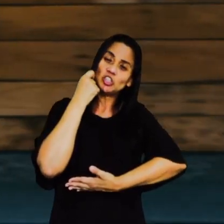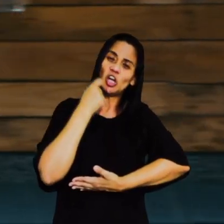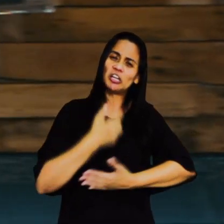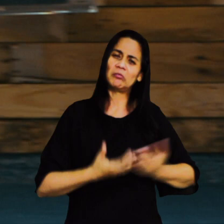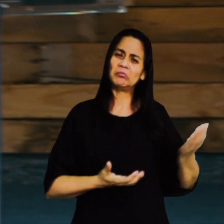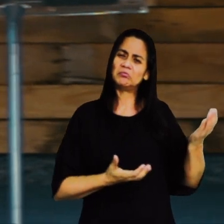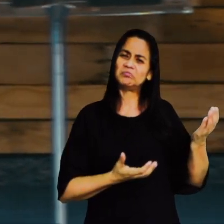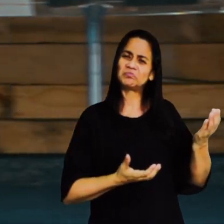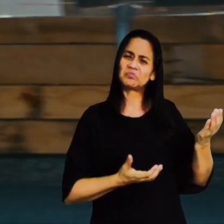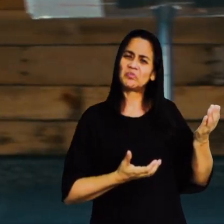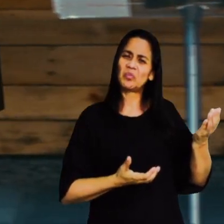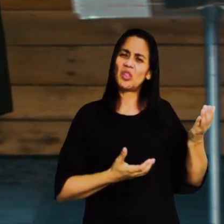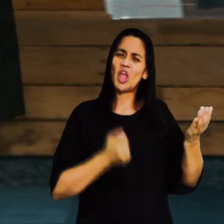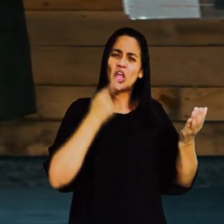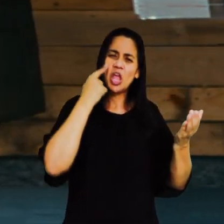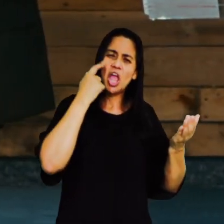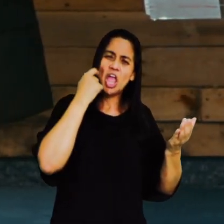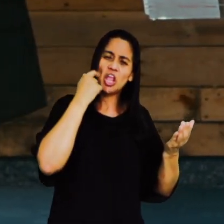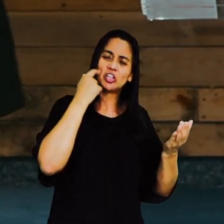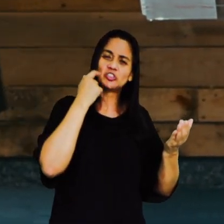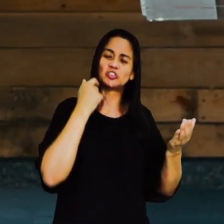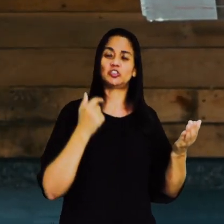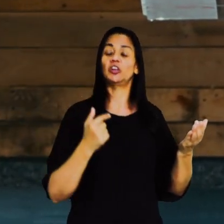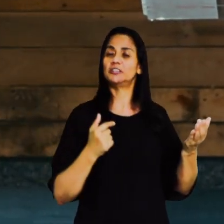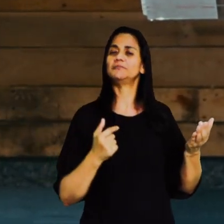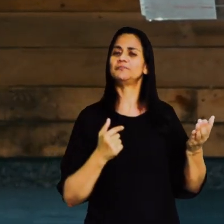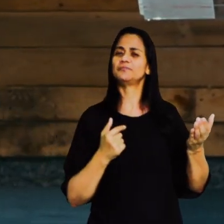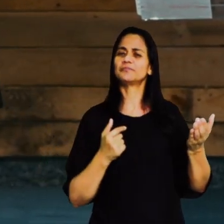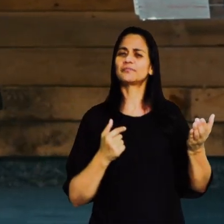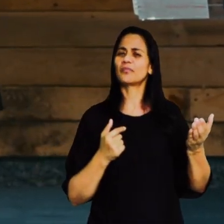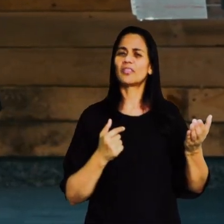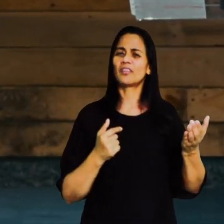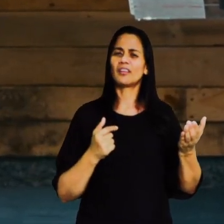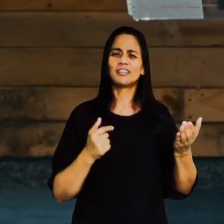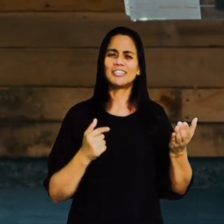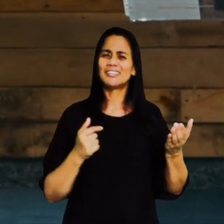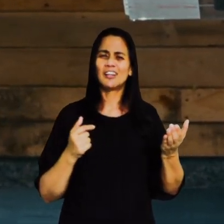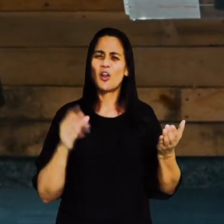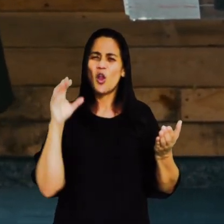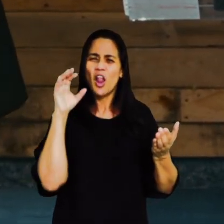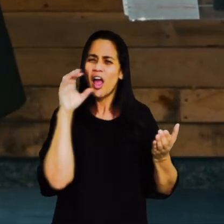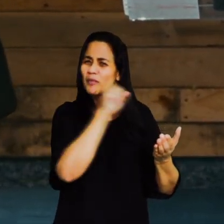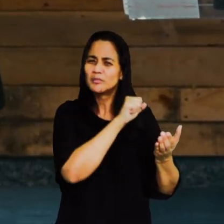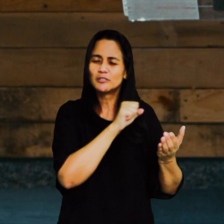ele rapidamente é colocado no colo da mãe.